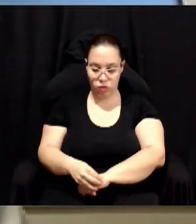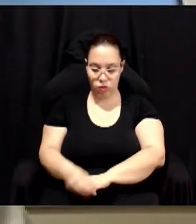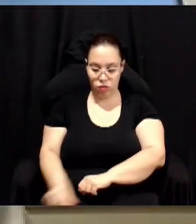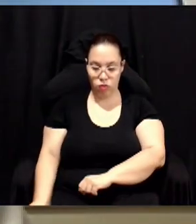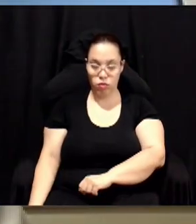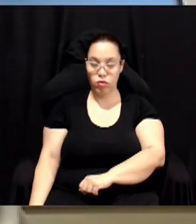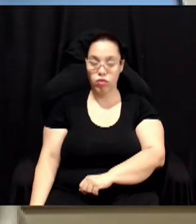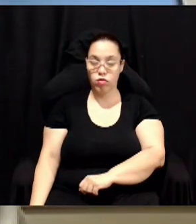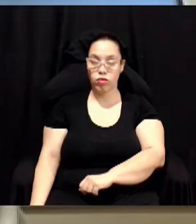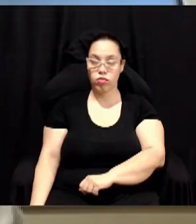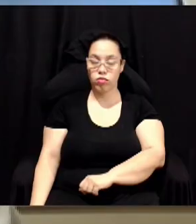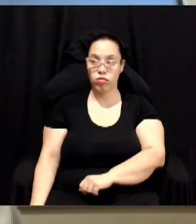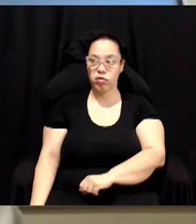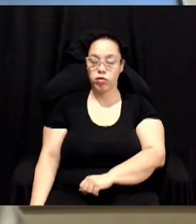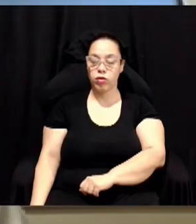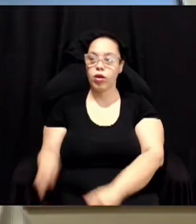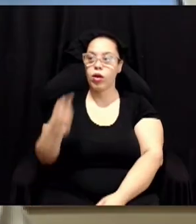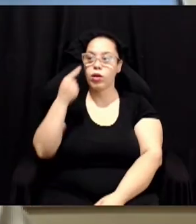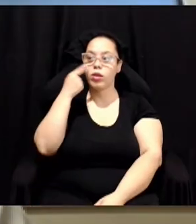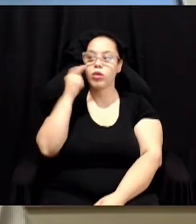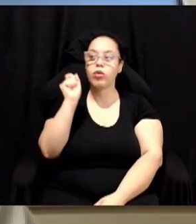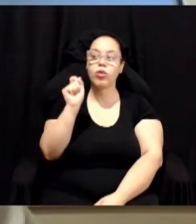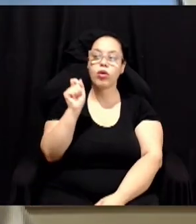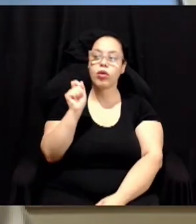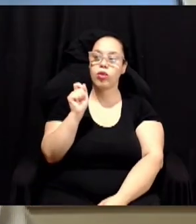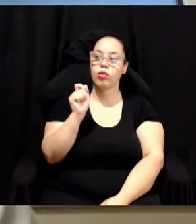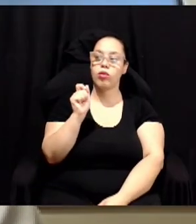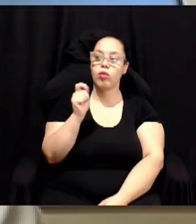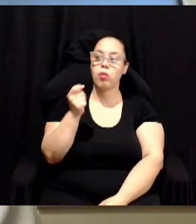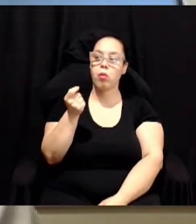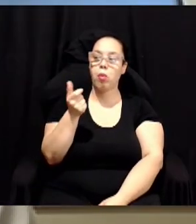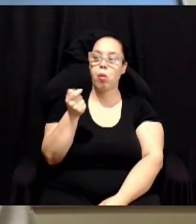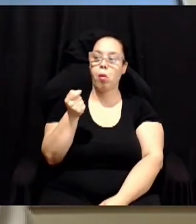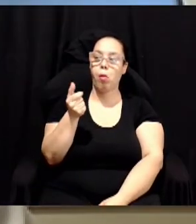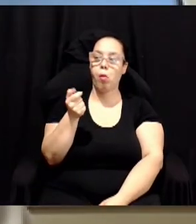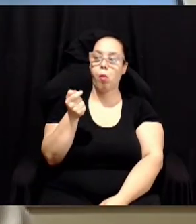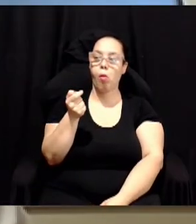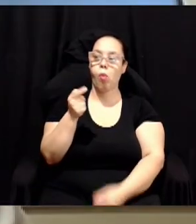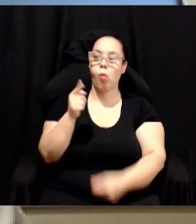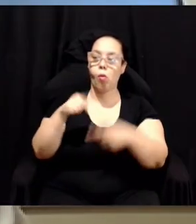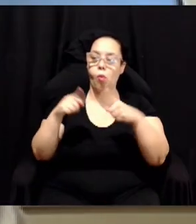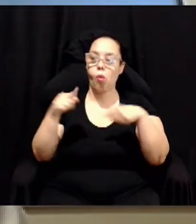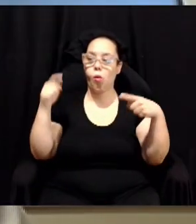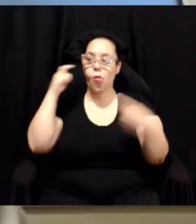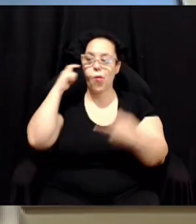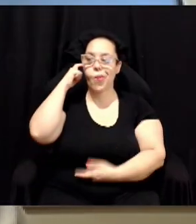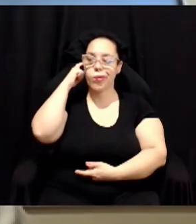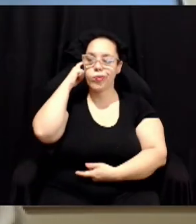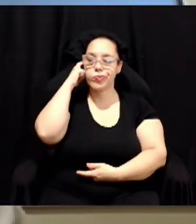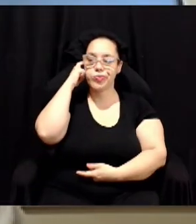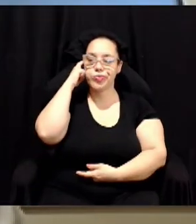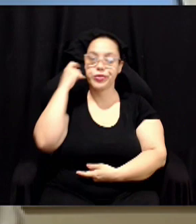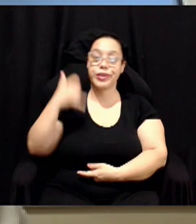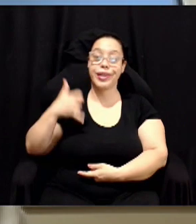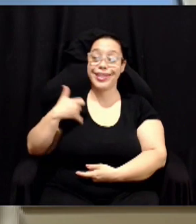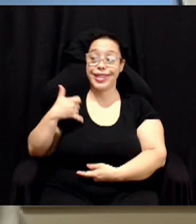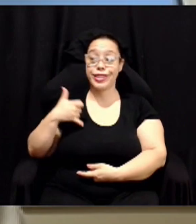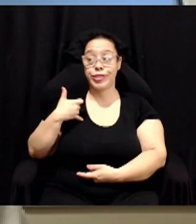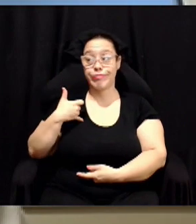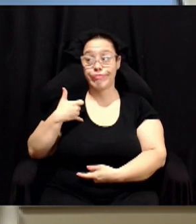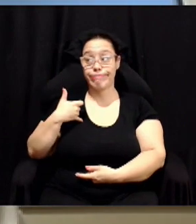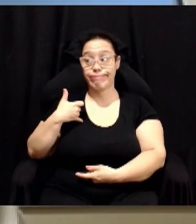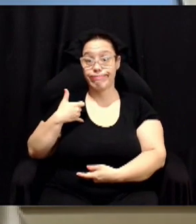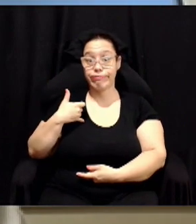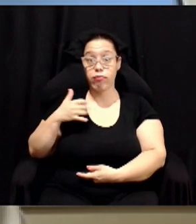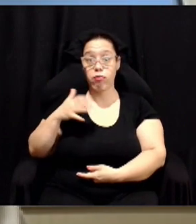a gente tem visto que tem sido um pouco diverso dependendo da faixa etária. Mas parece que em população